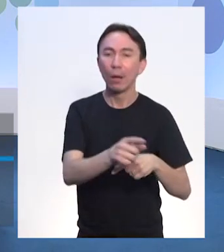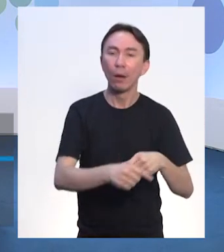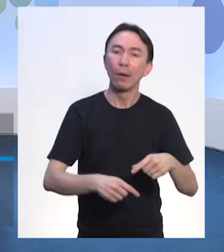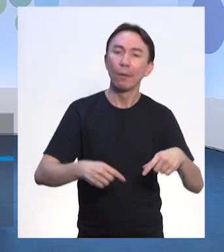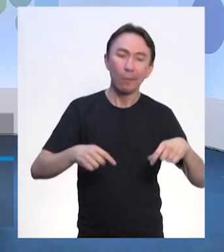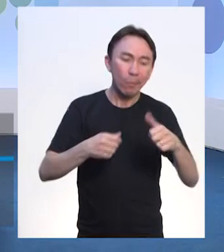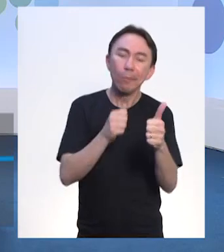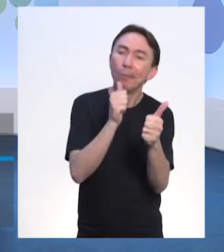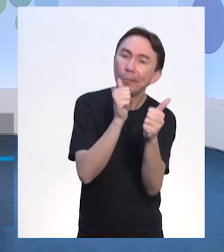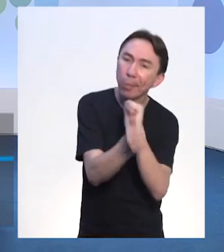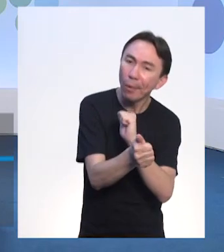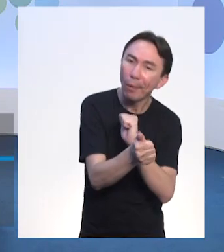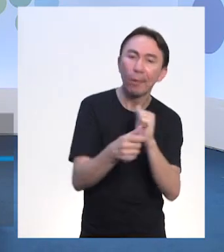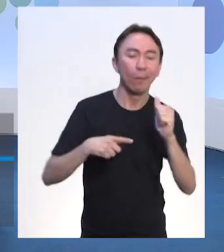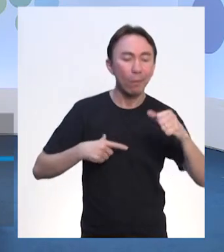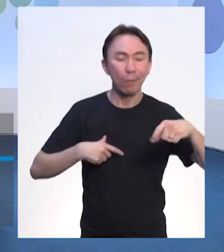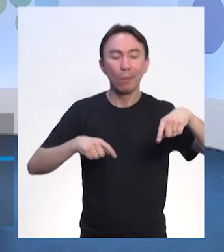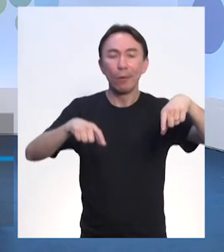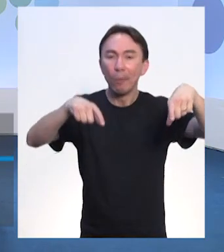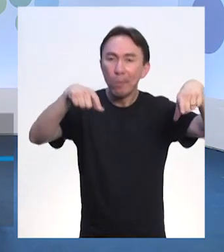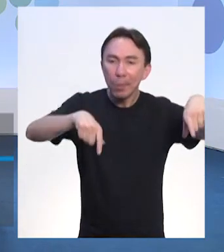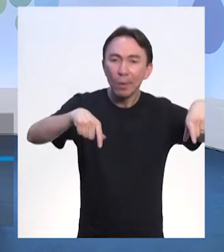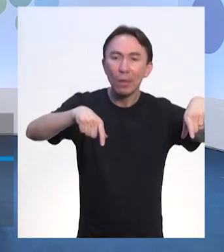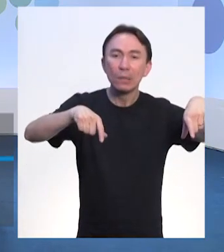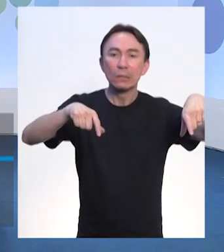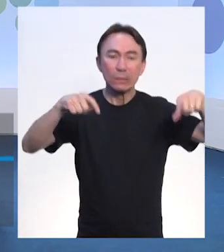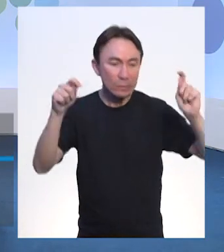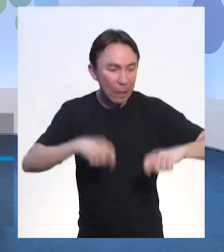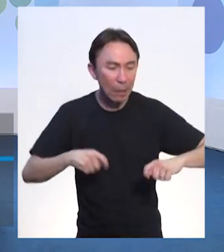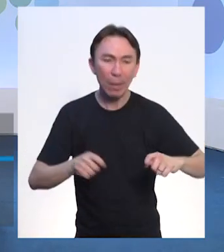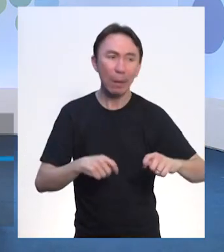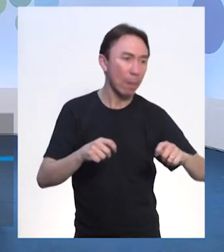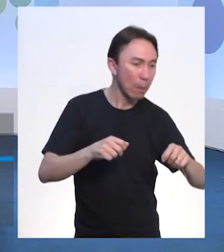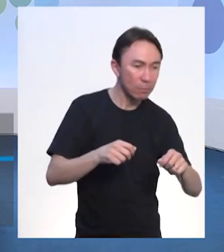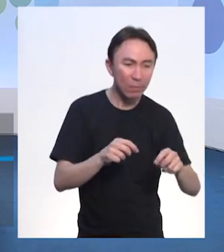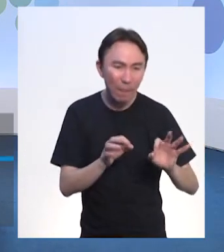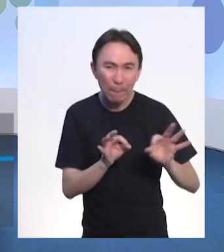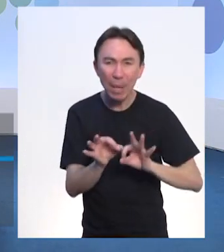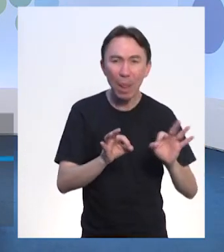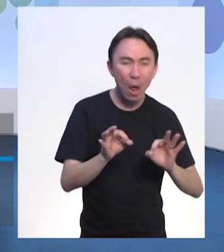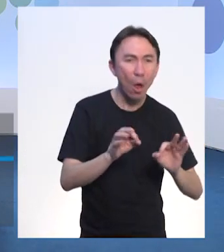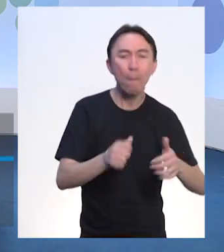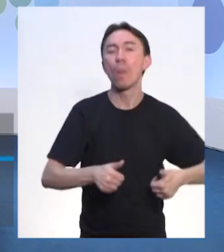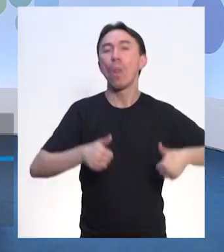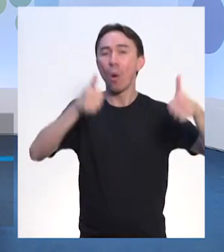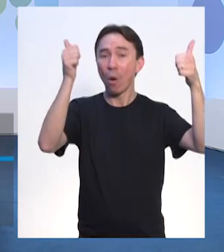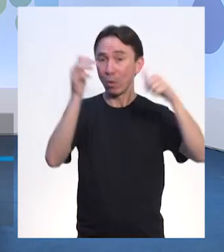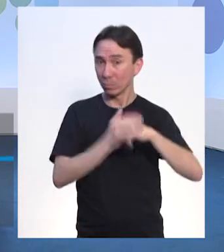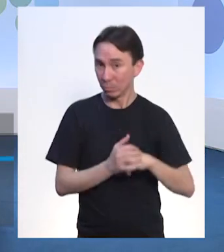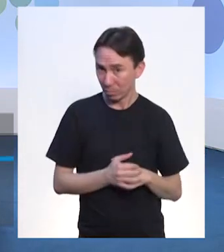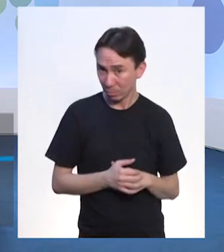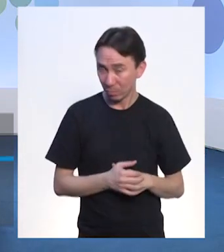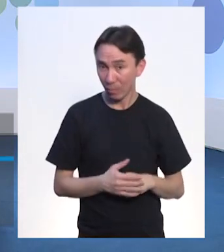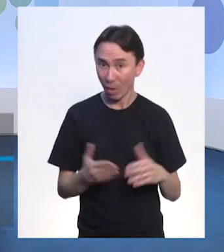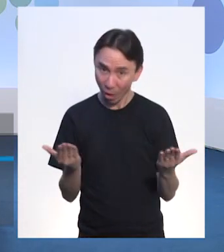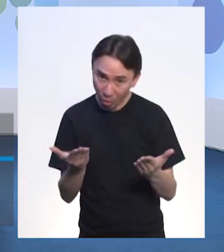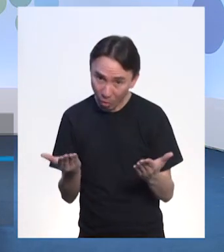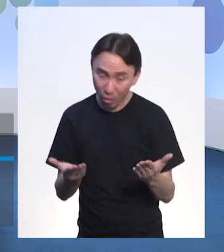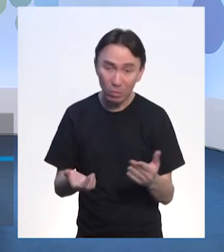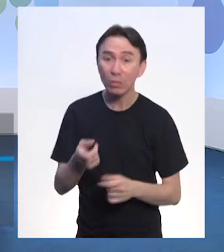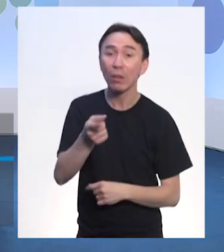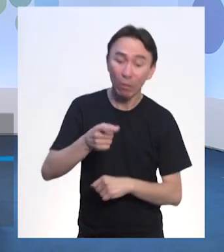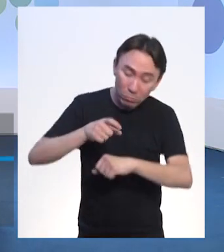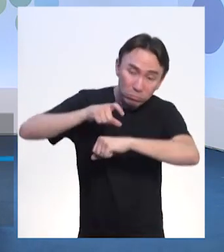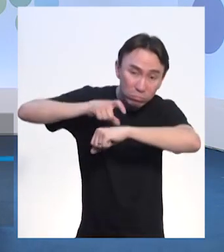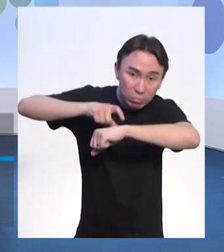agregar, pensar em coisas, em melhorias, não é? Então, é hora, nono ano, de reflexão também, né? Não só de